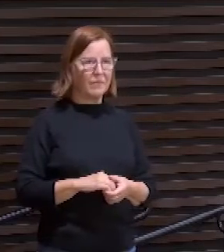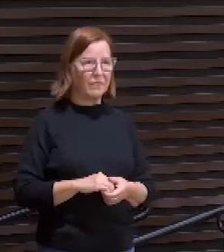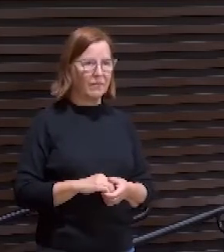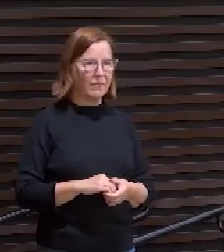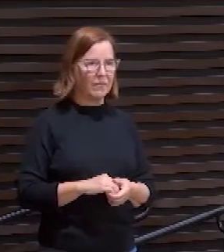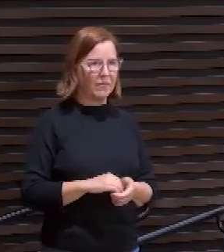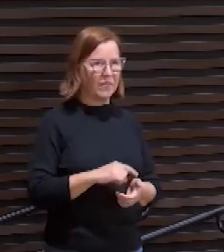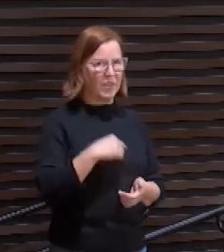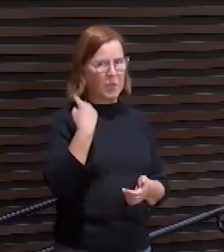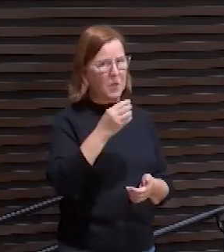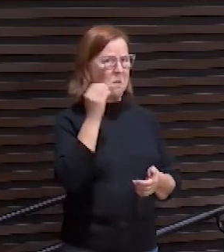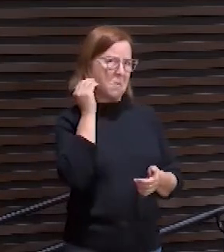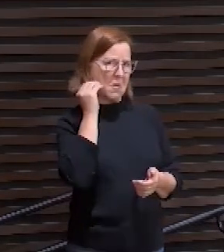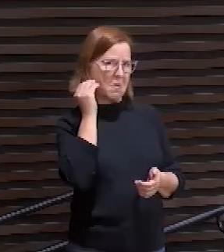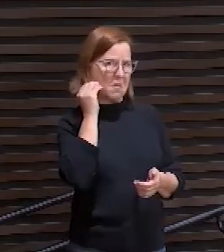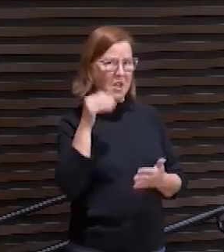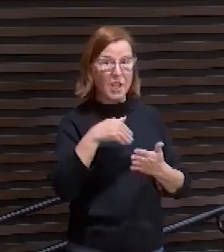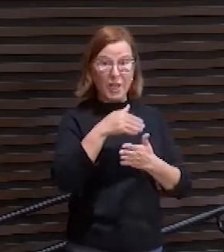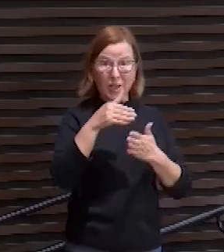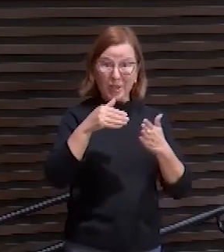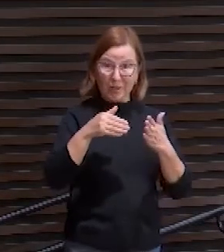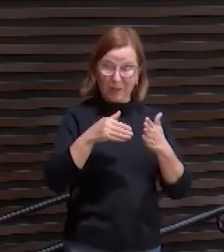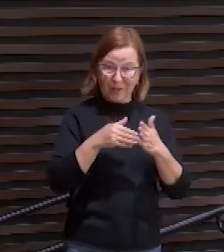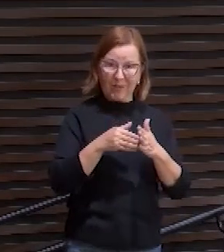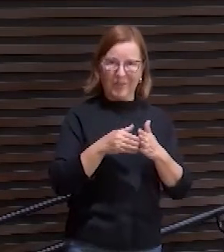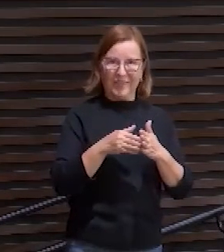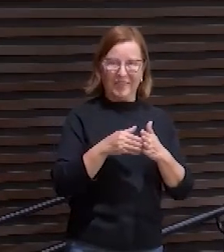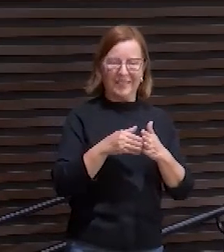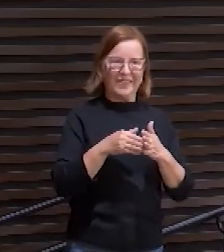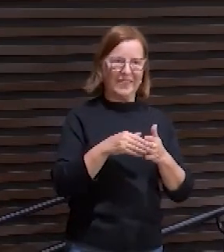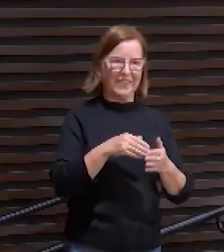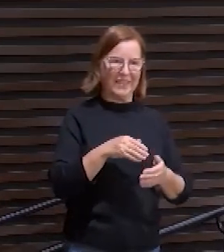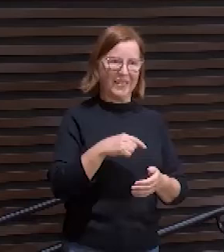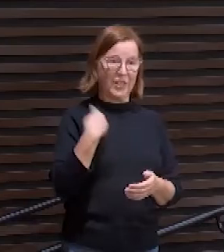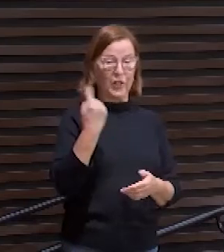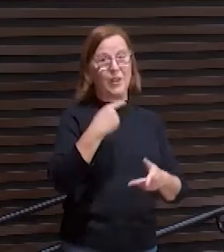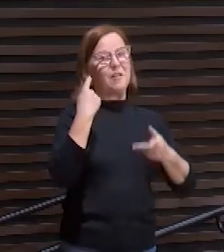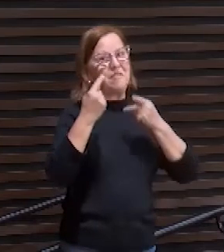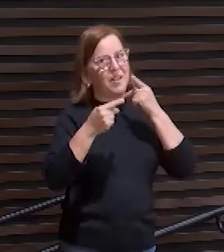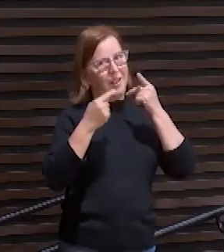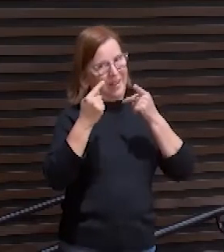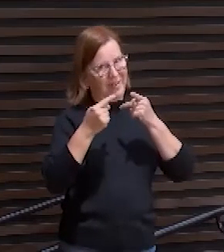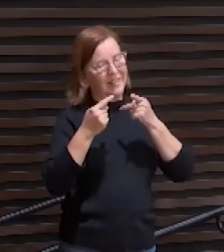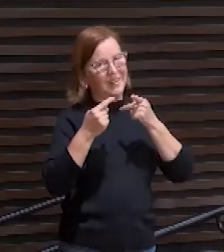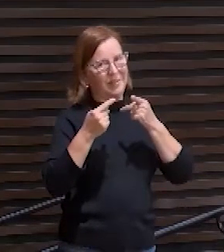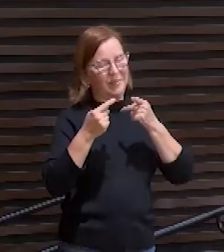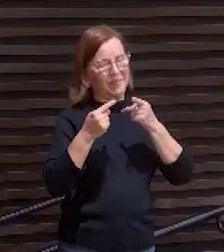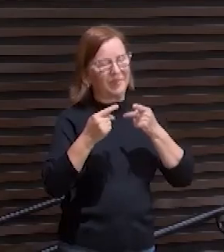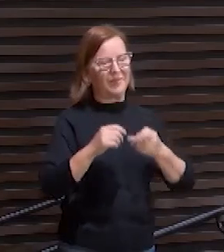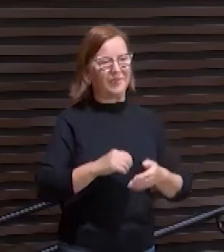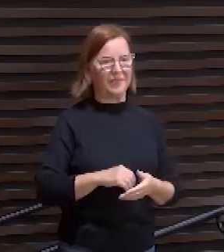Nós experimentamos tudo aquilo que nós falamos a respeito?